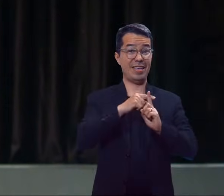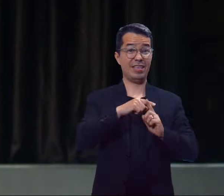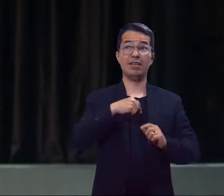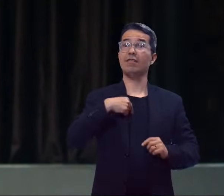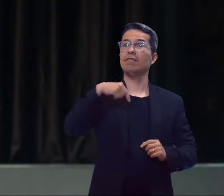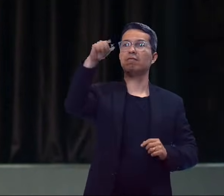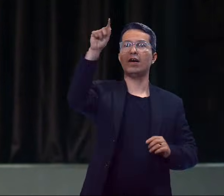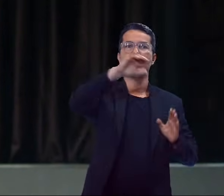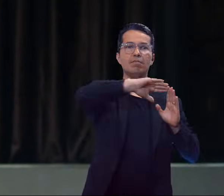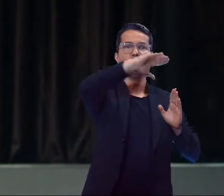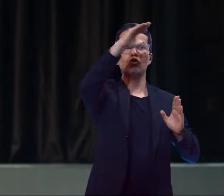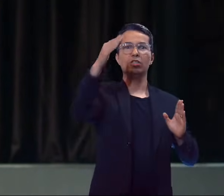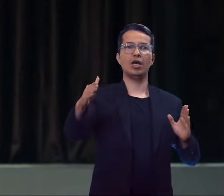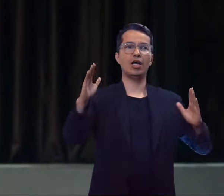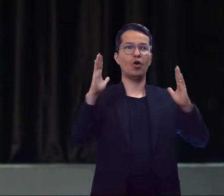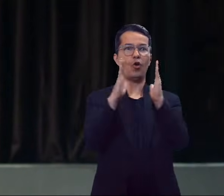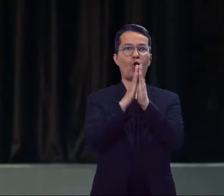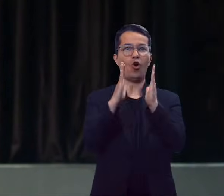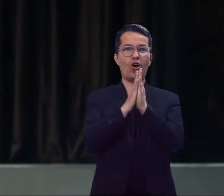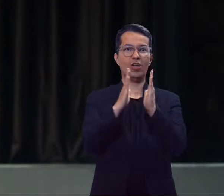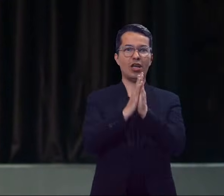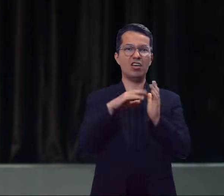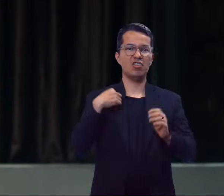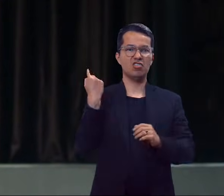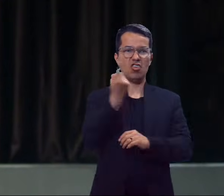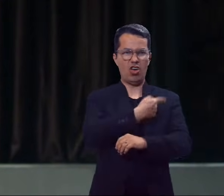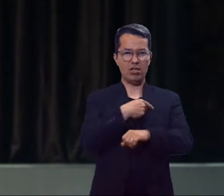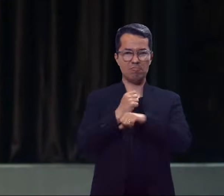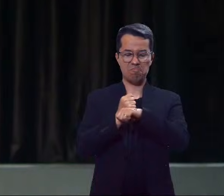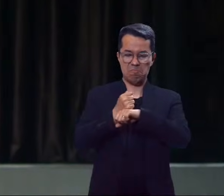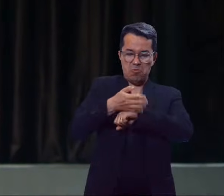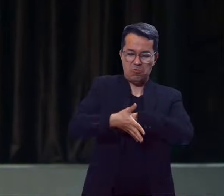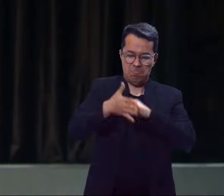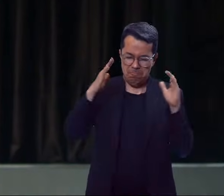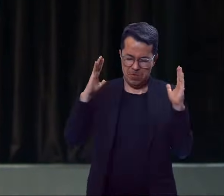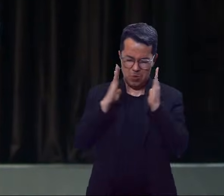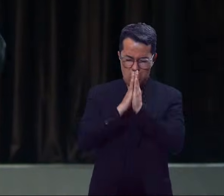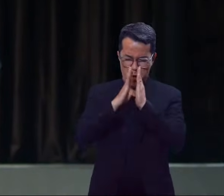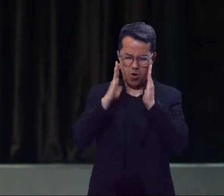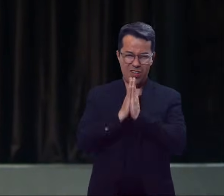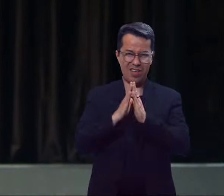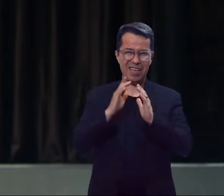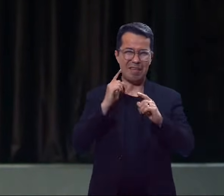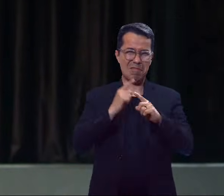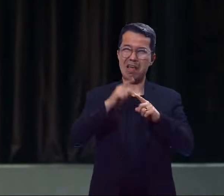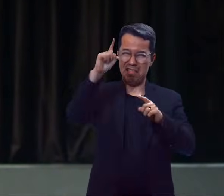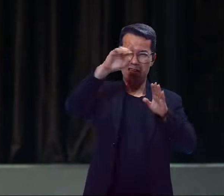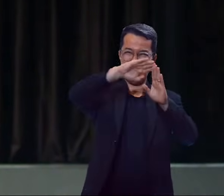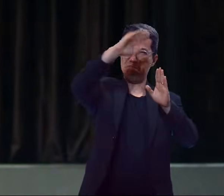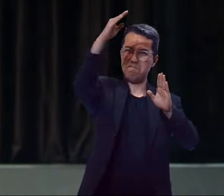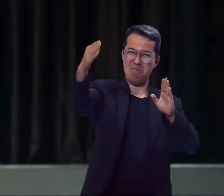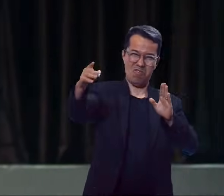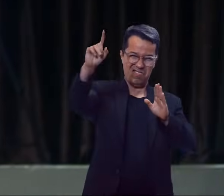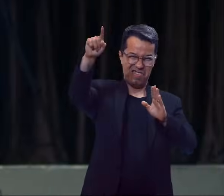subir a montanha junto para orar um dia, fazer uma vigília nossa lá no monte. Não é porque o monte tem alguma coisa, mas porque a gente está procurando